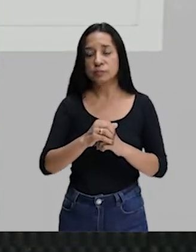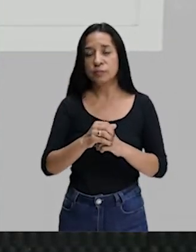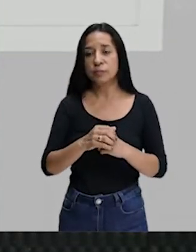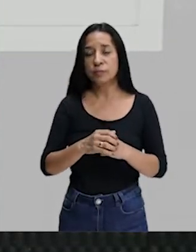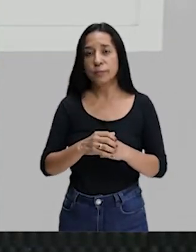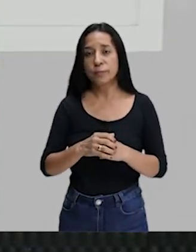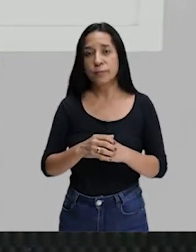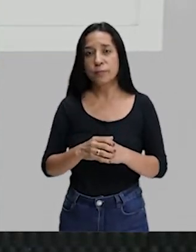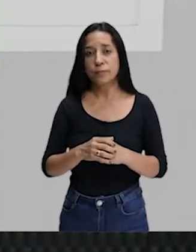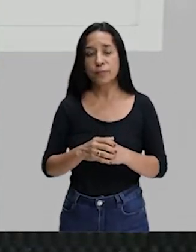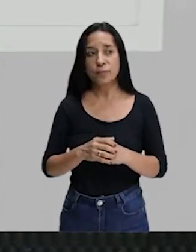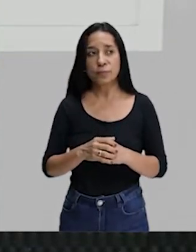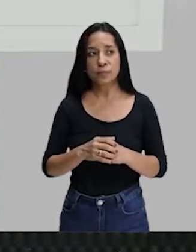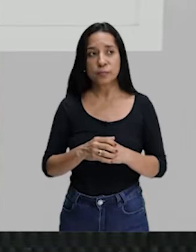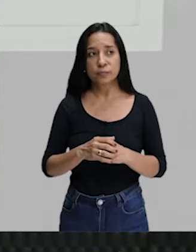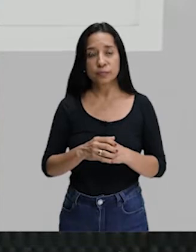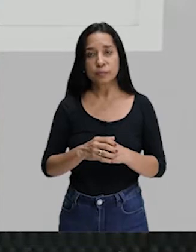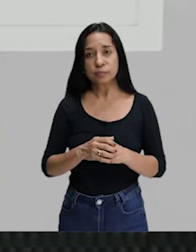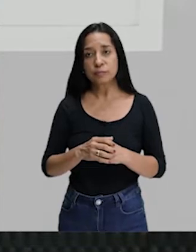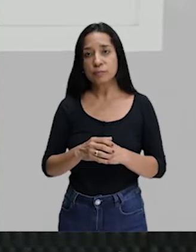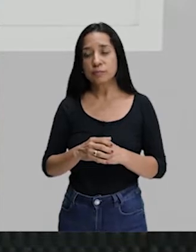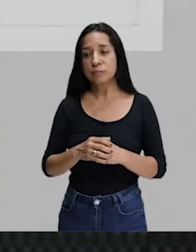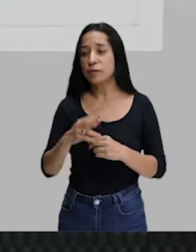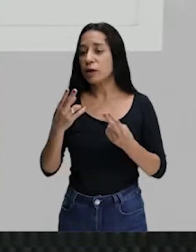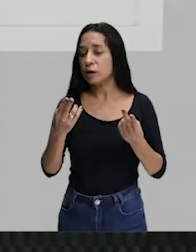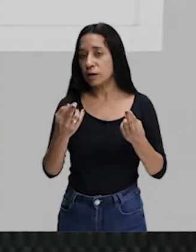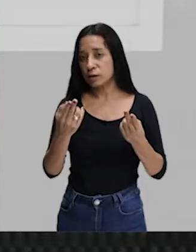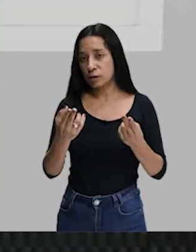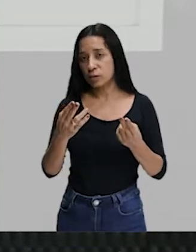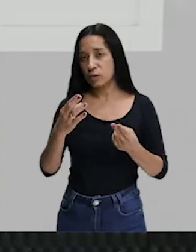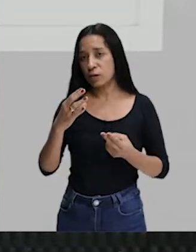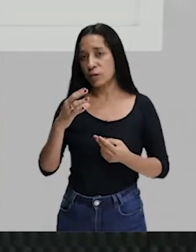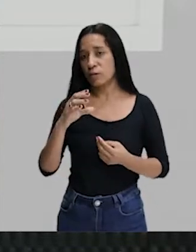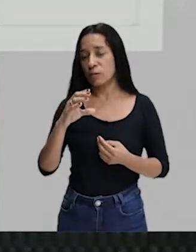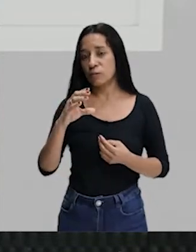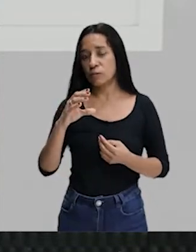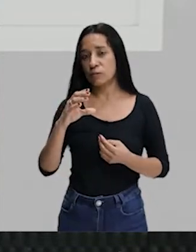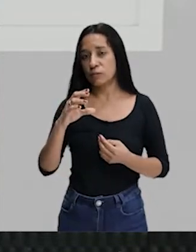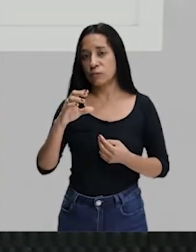certo? Calor é energia em trânsito.